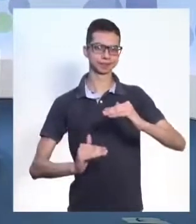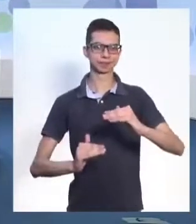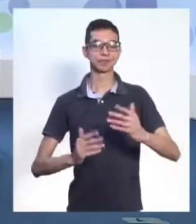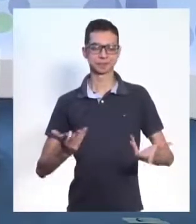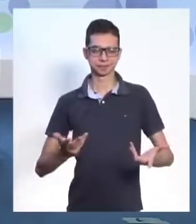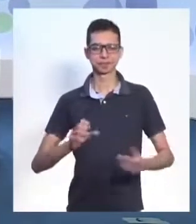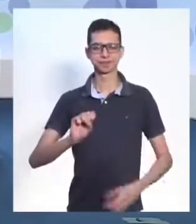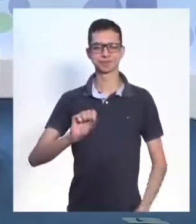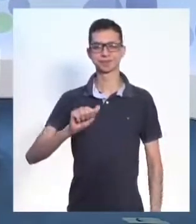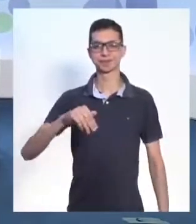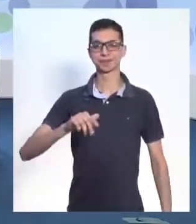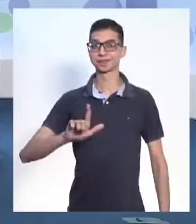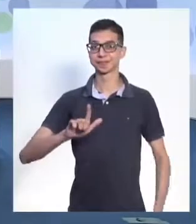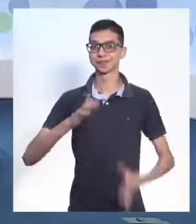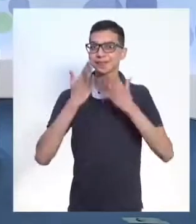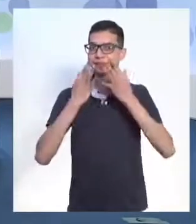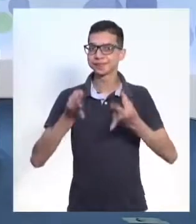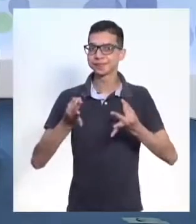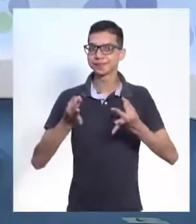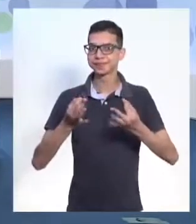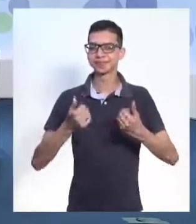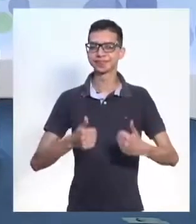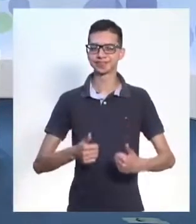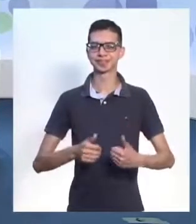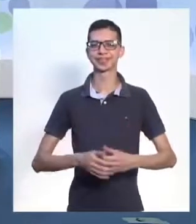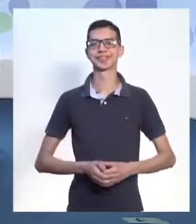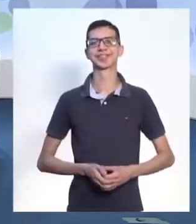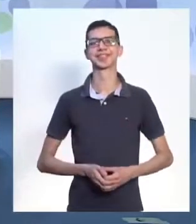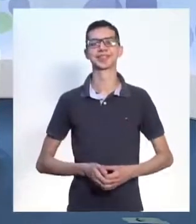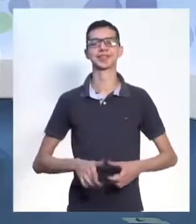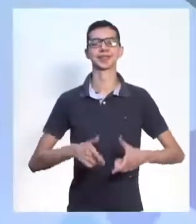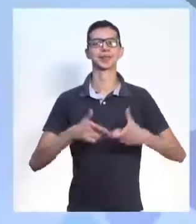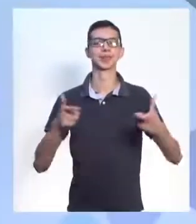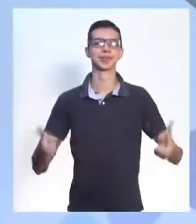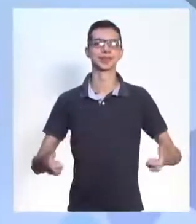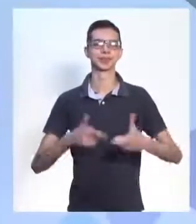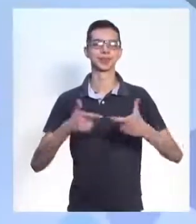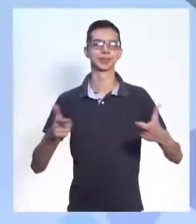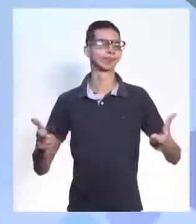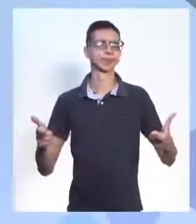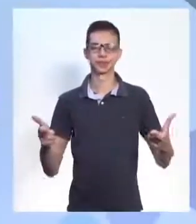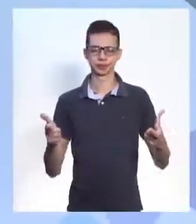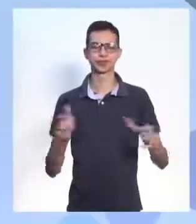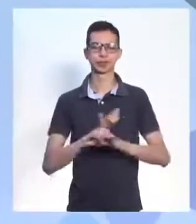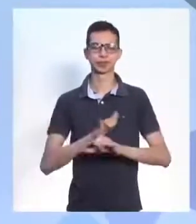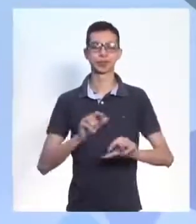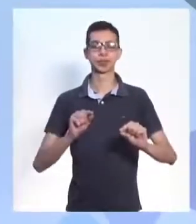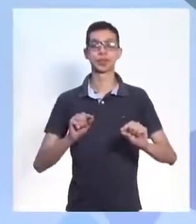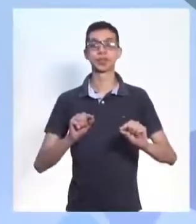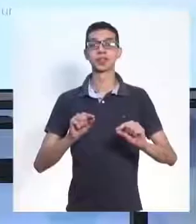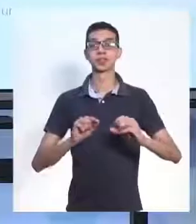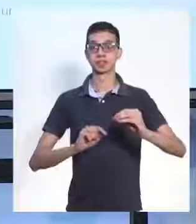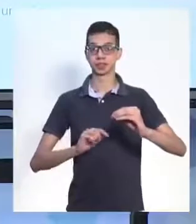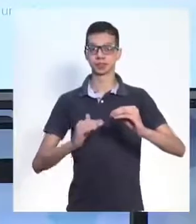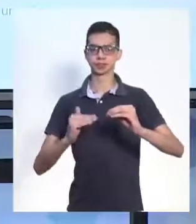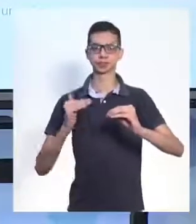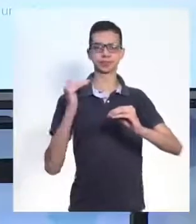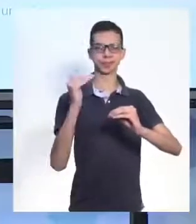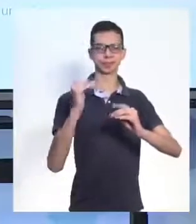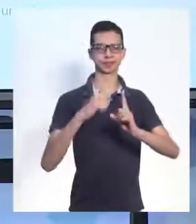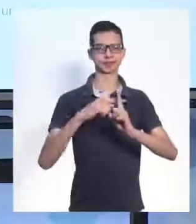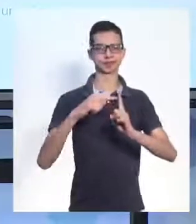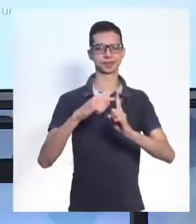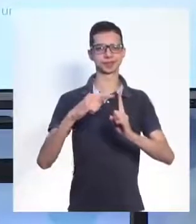Samuel? Presta atenção. Tudo bem? E a grande maioria falou aqui que a marca vai ser maior que zero. Beleza. Então essa